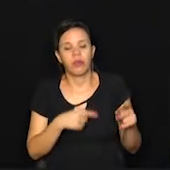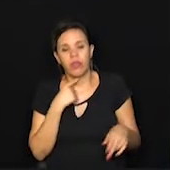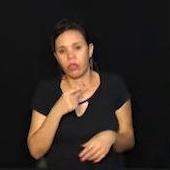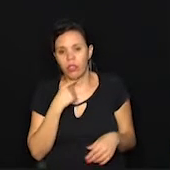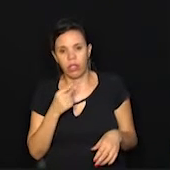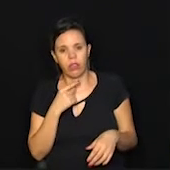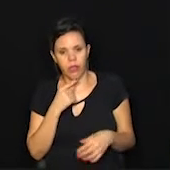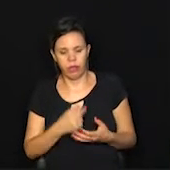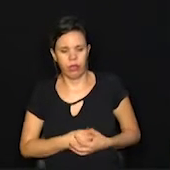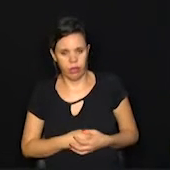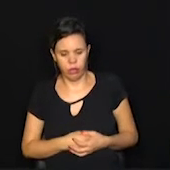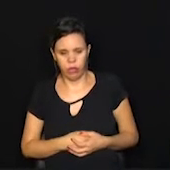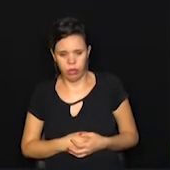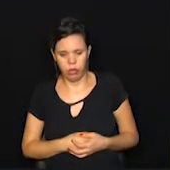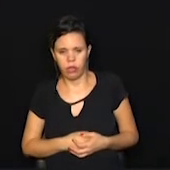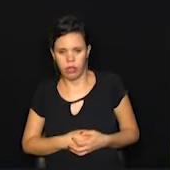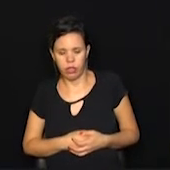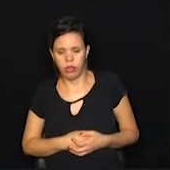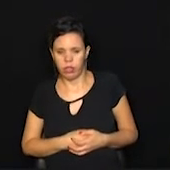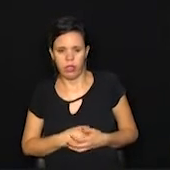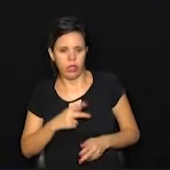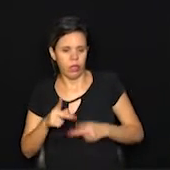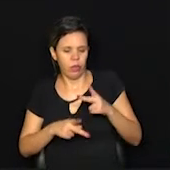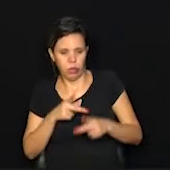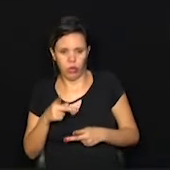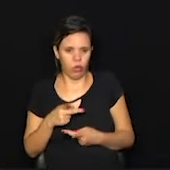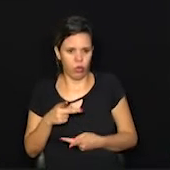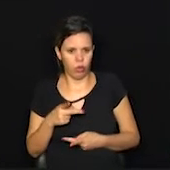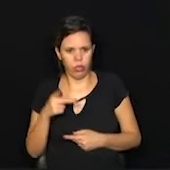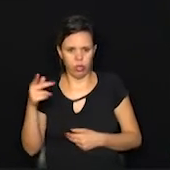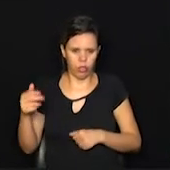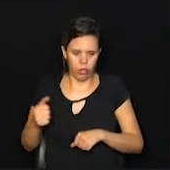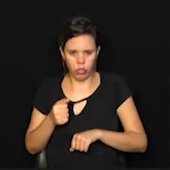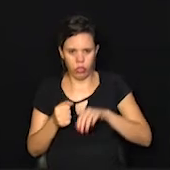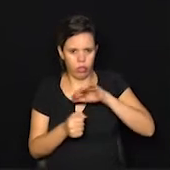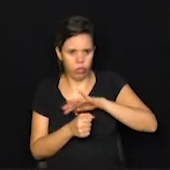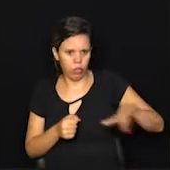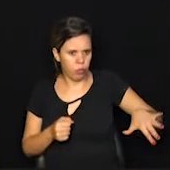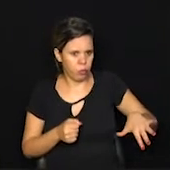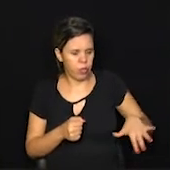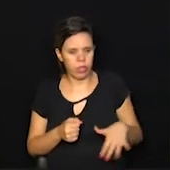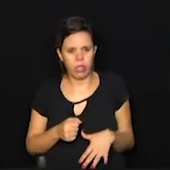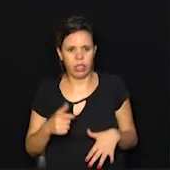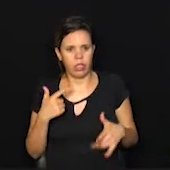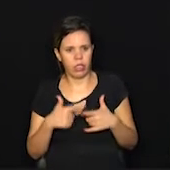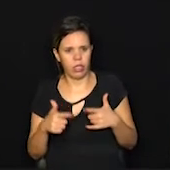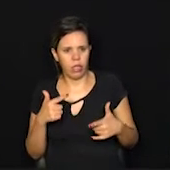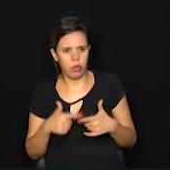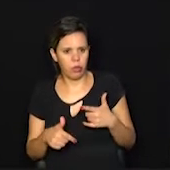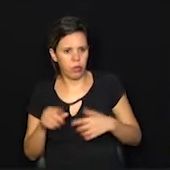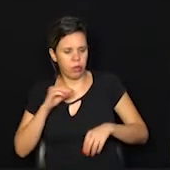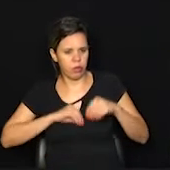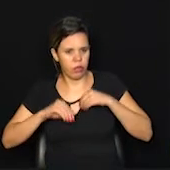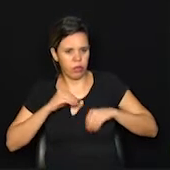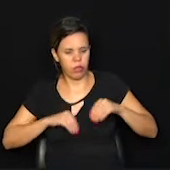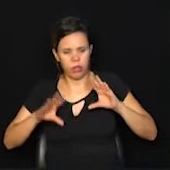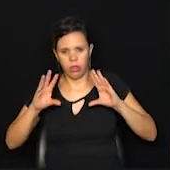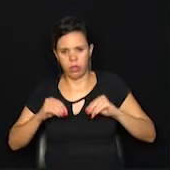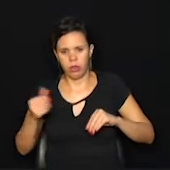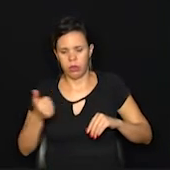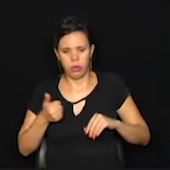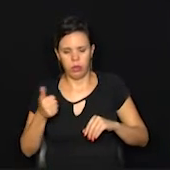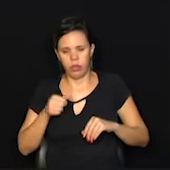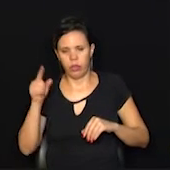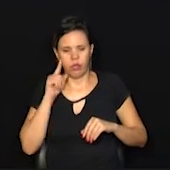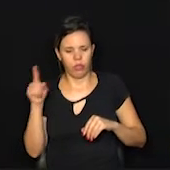foi sendo arrastado para o lado dos corruptos tem um episódio deprimente na noite do primeiro